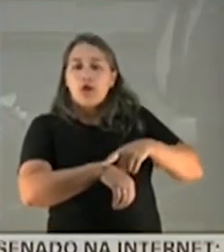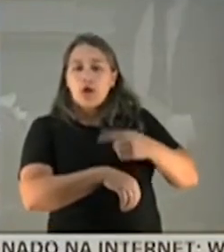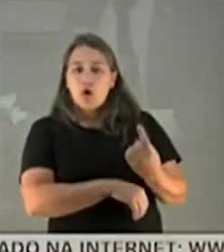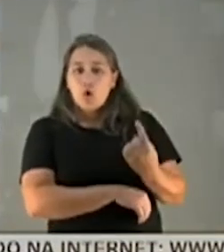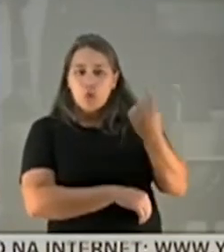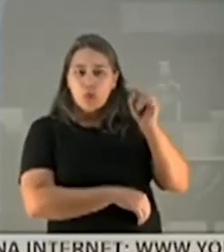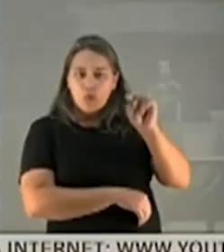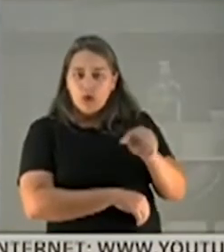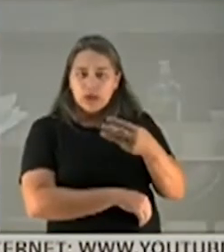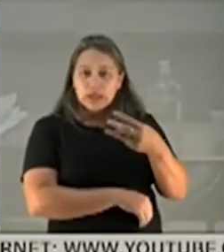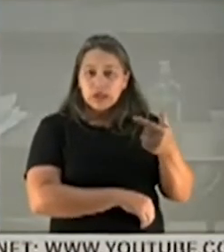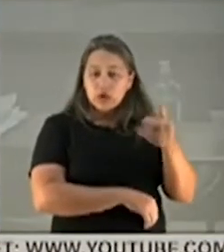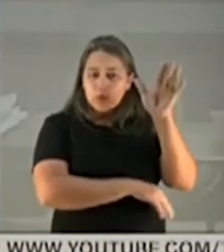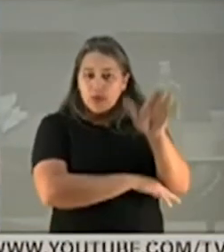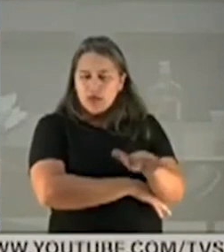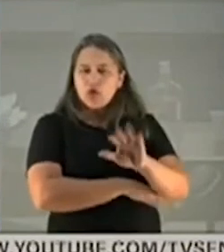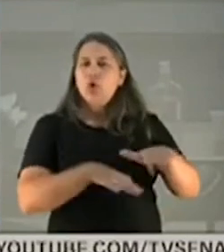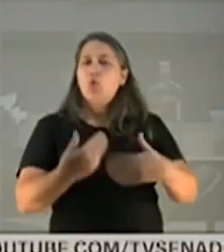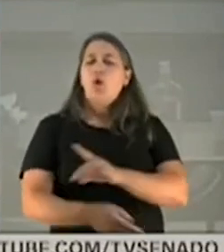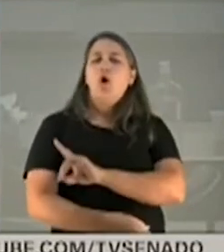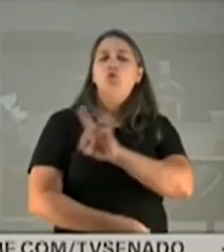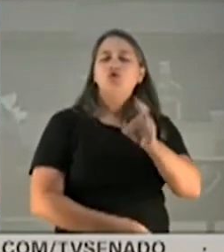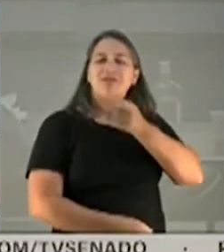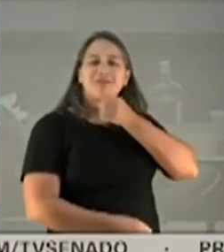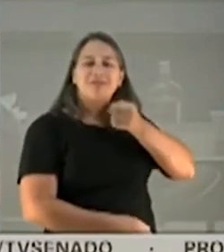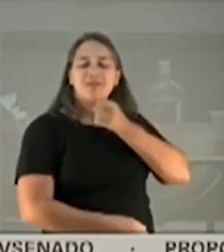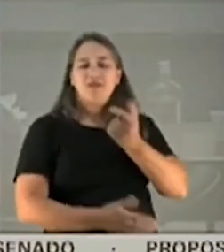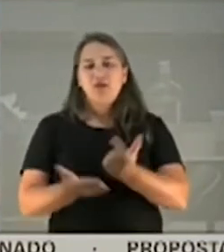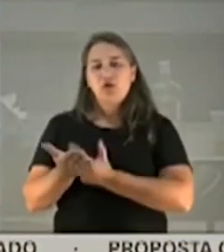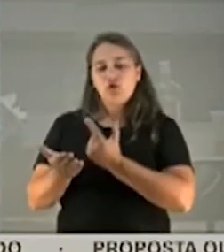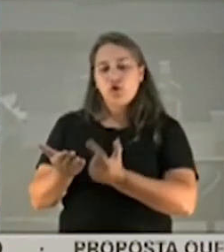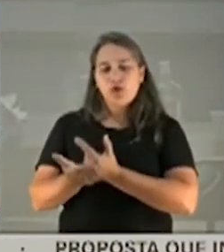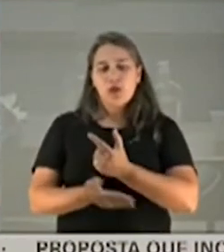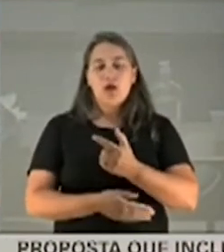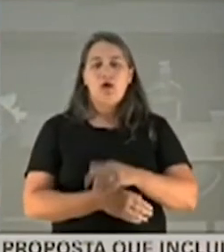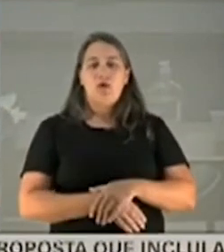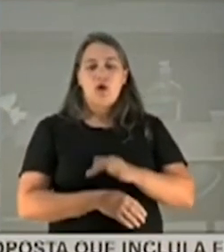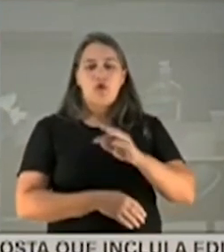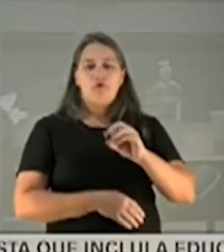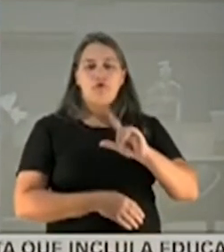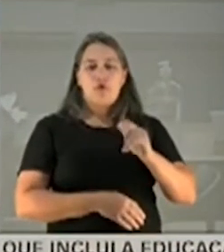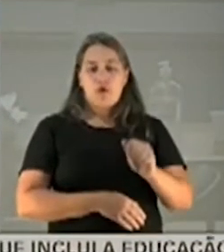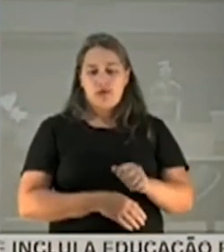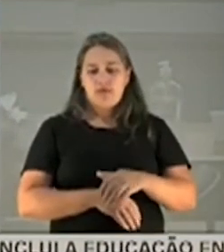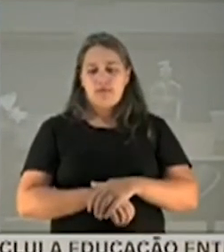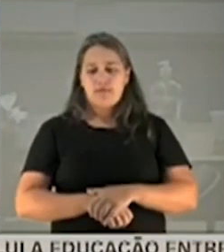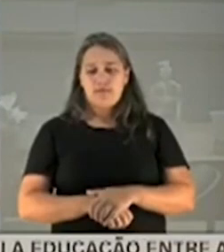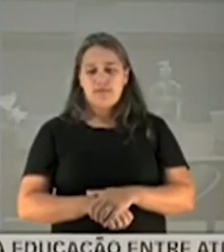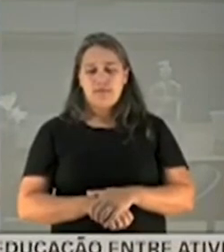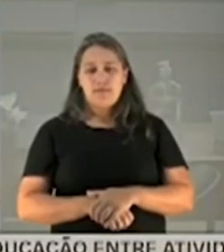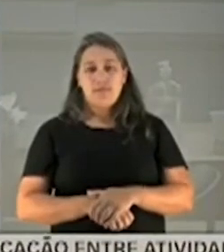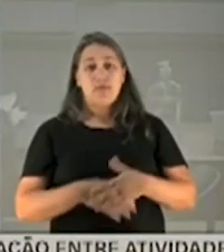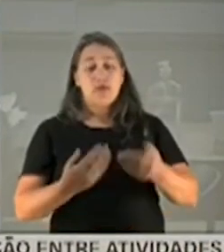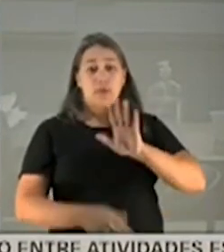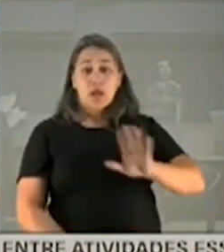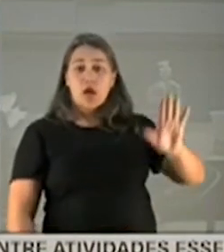13h32. Que dia o senhor deu a entrevista para a Folha de São Paulo? Manda prender o Luiz Miranda que está lá atrás, senhor presidente. Pela ordem, senhor